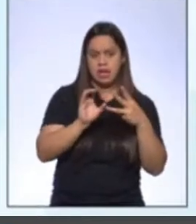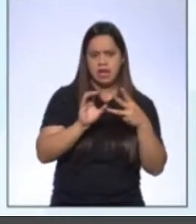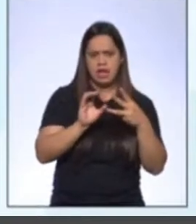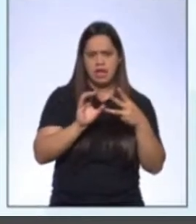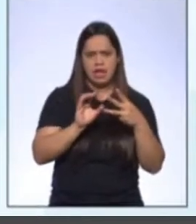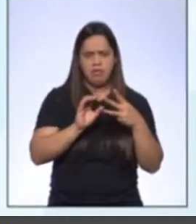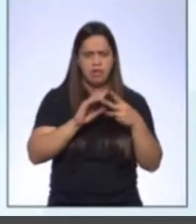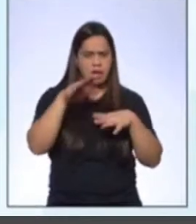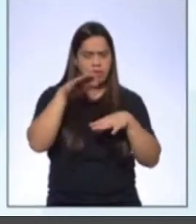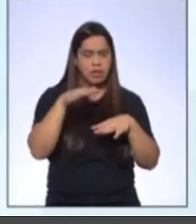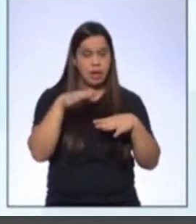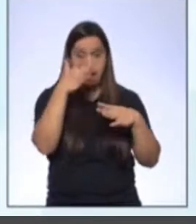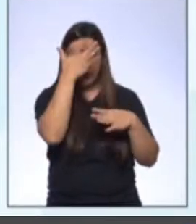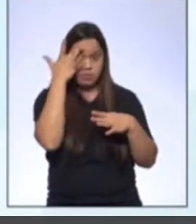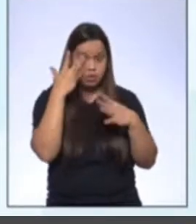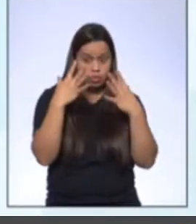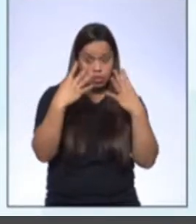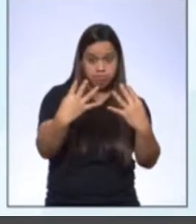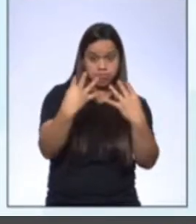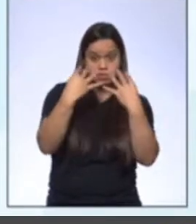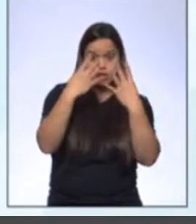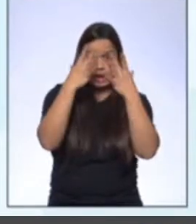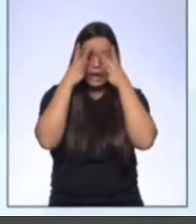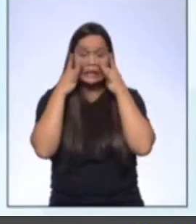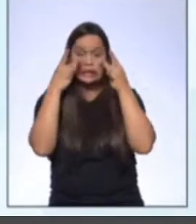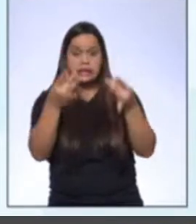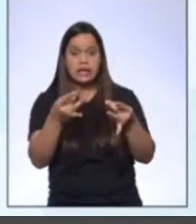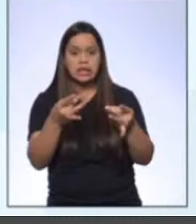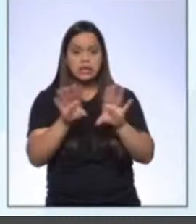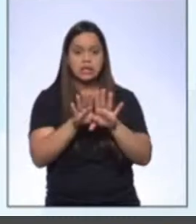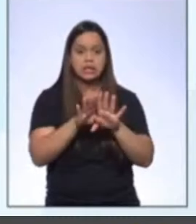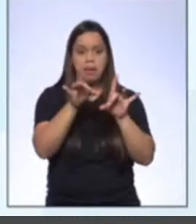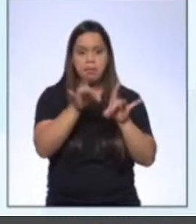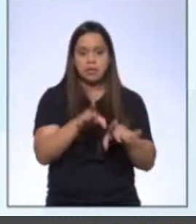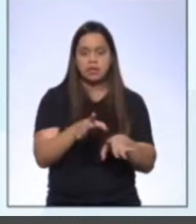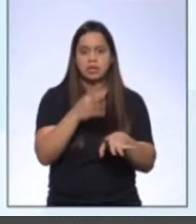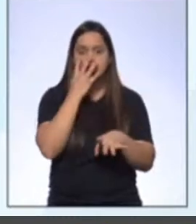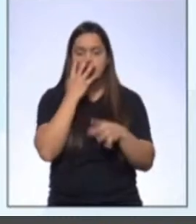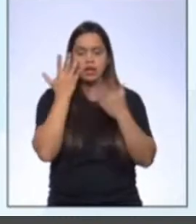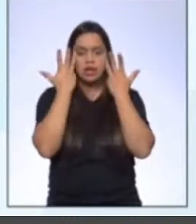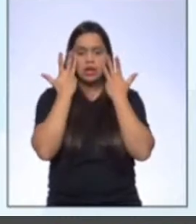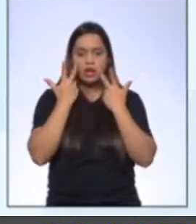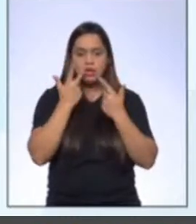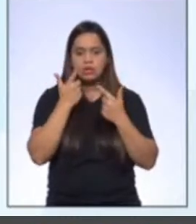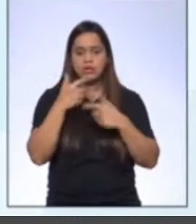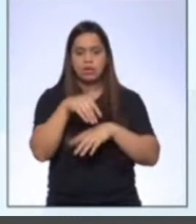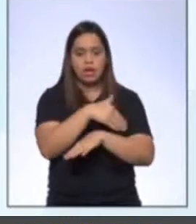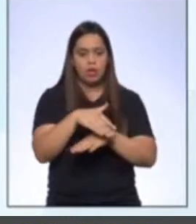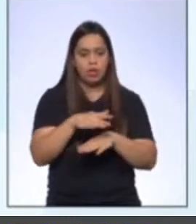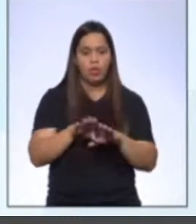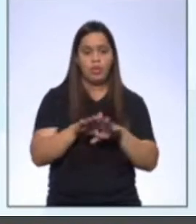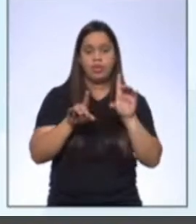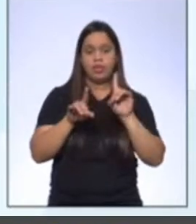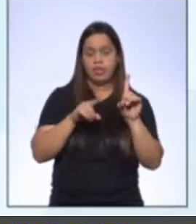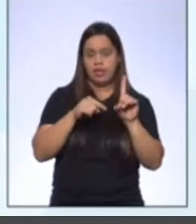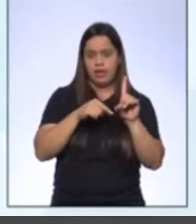nas ruas. Ou alternativa D, convencer o leitor sobre o ótimo trabalho de banho e tosa.